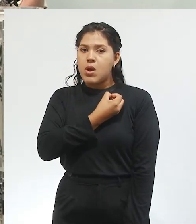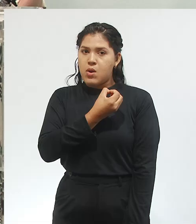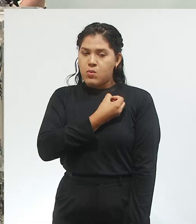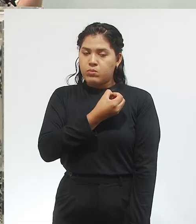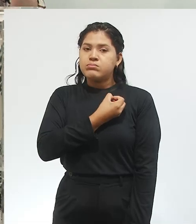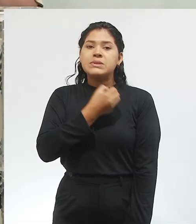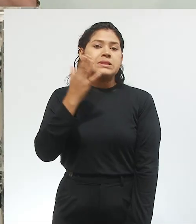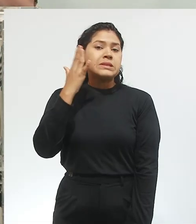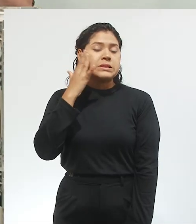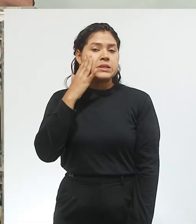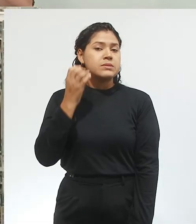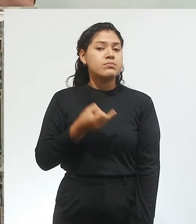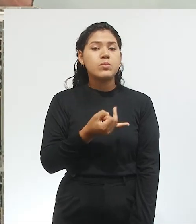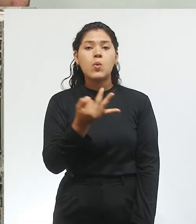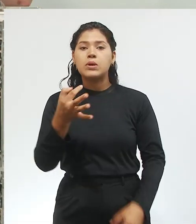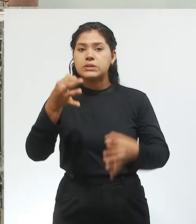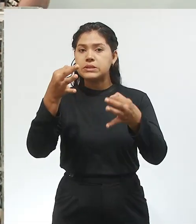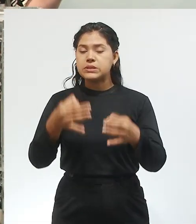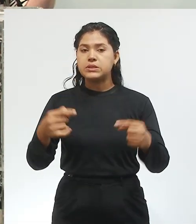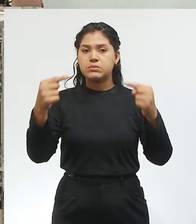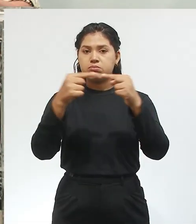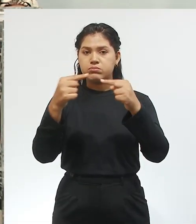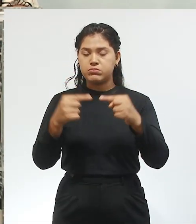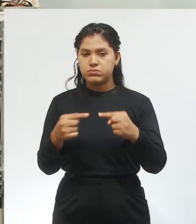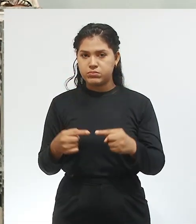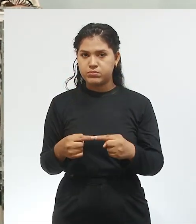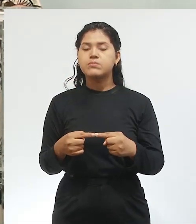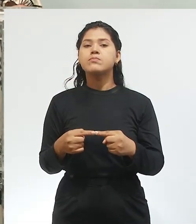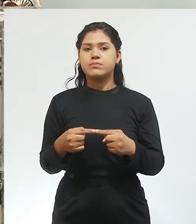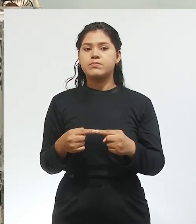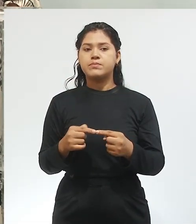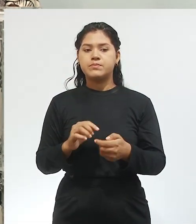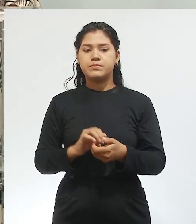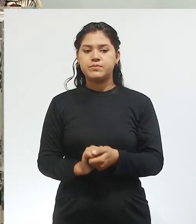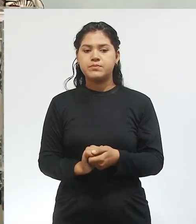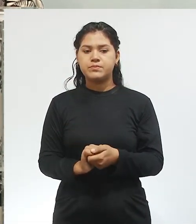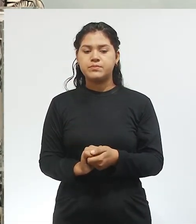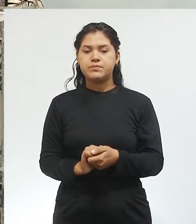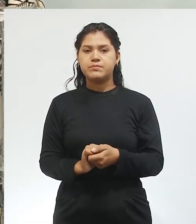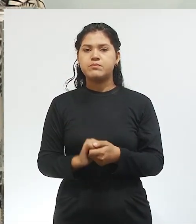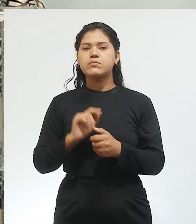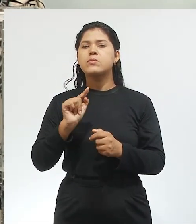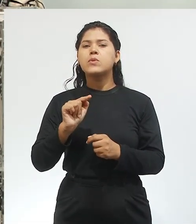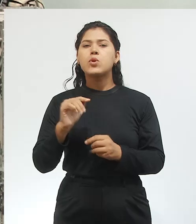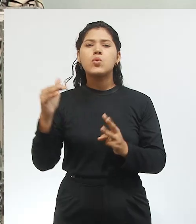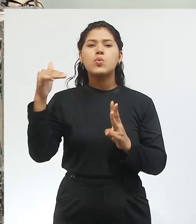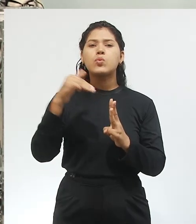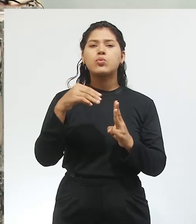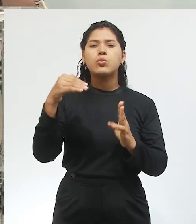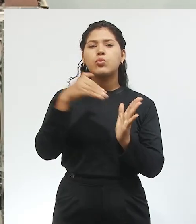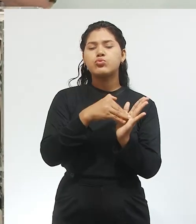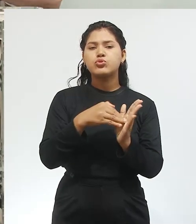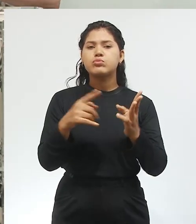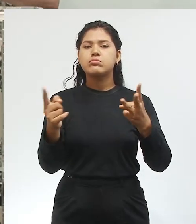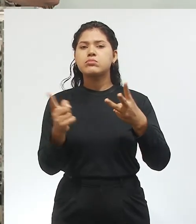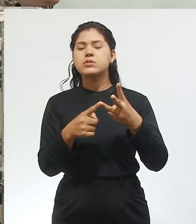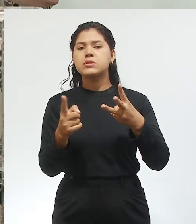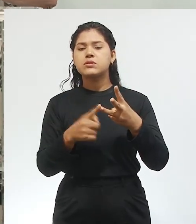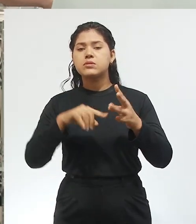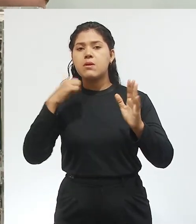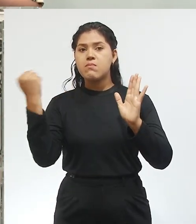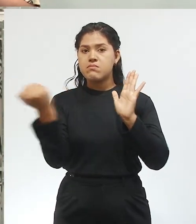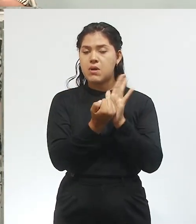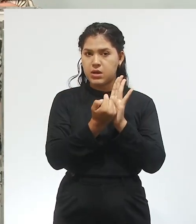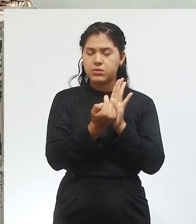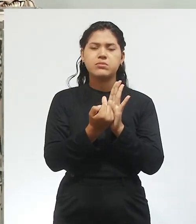número, né? A gente conseguiu vacinar tantas pessoas. Esse é o resultado. E o que é o impacto? O impacto é uma